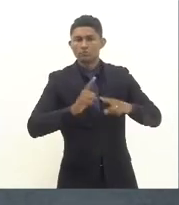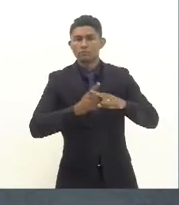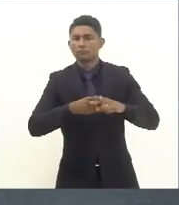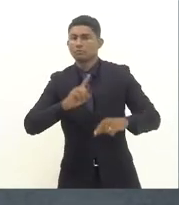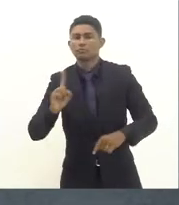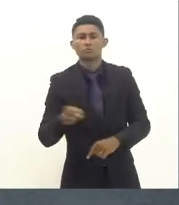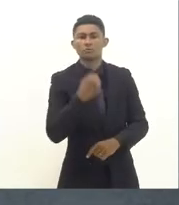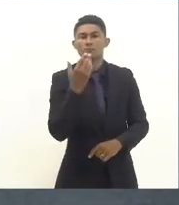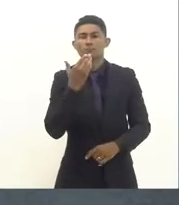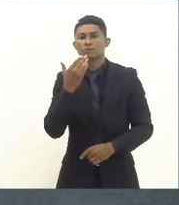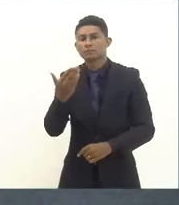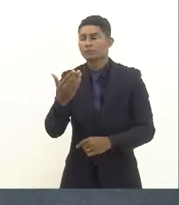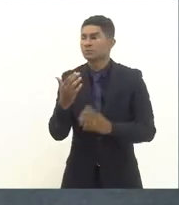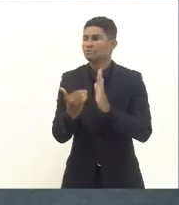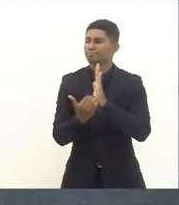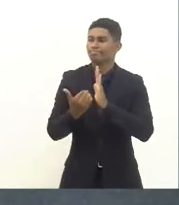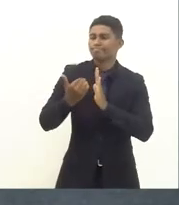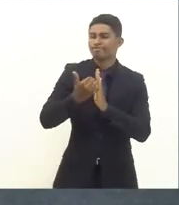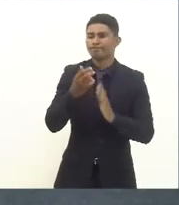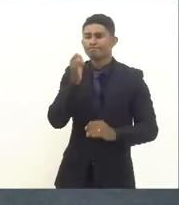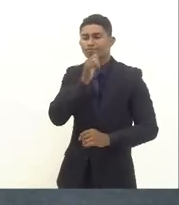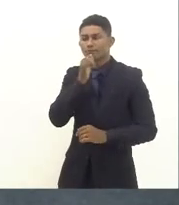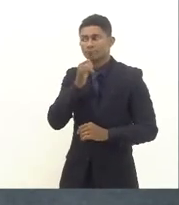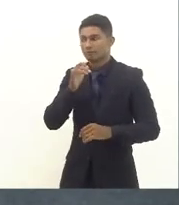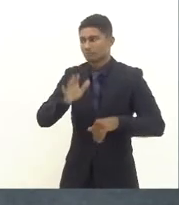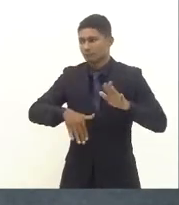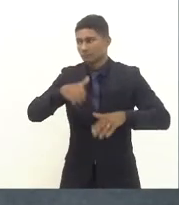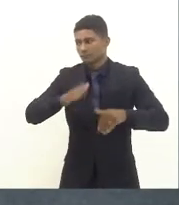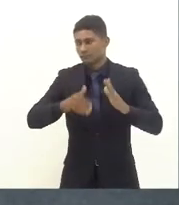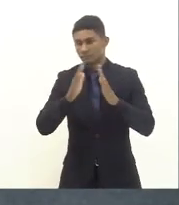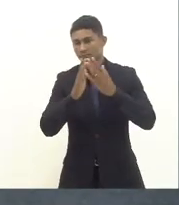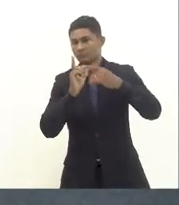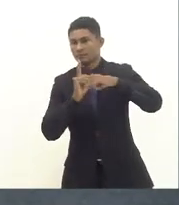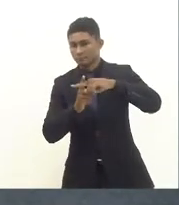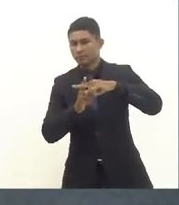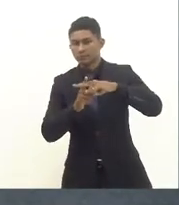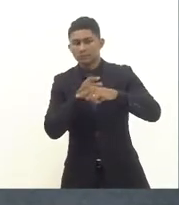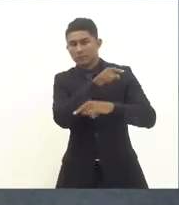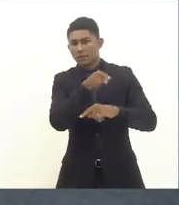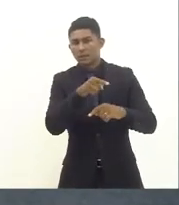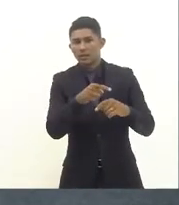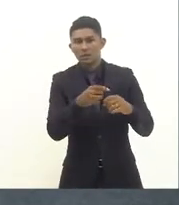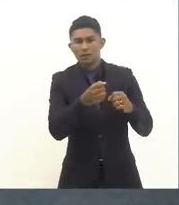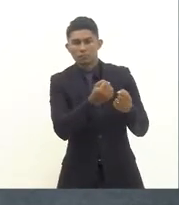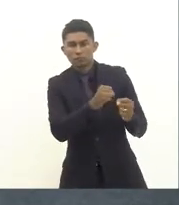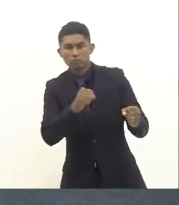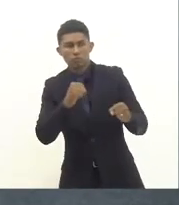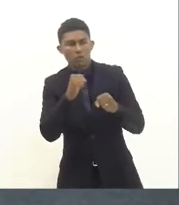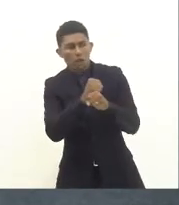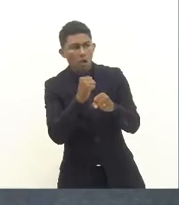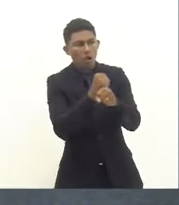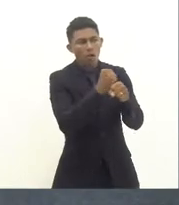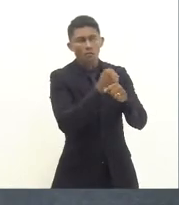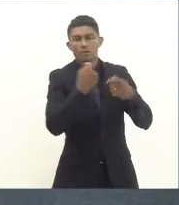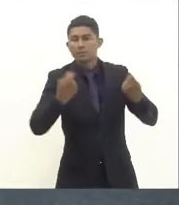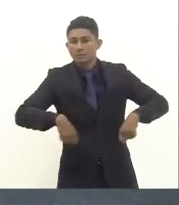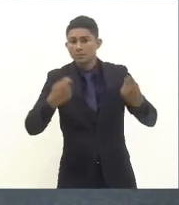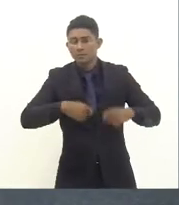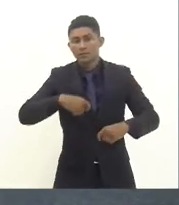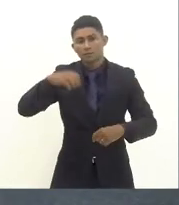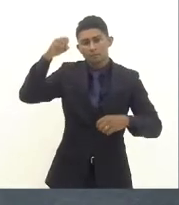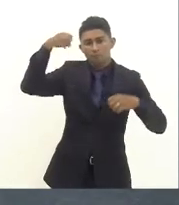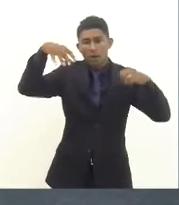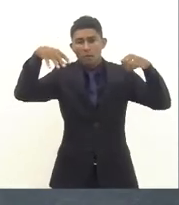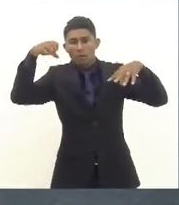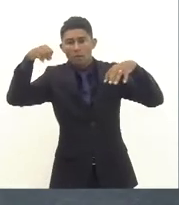aumento de carga uma igreja Jesus cresce precisamos dar mais conforto colocar mais iluminação